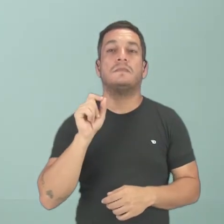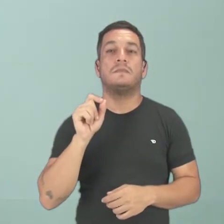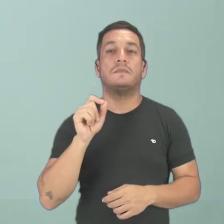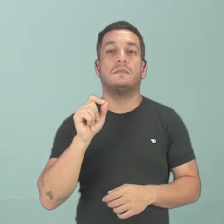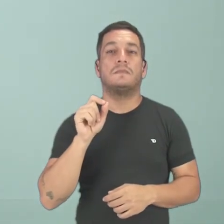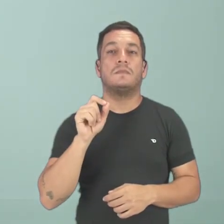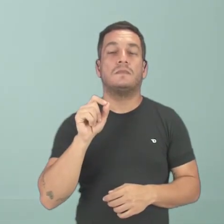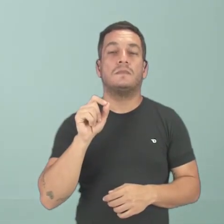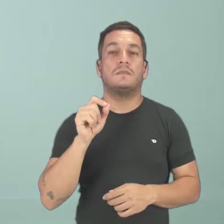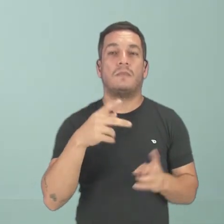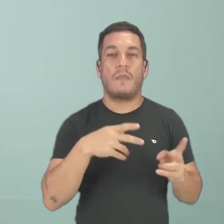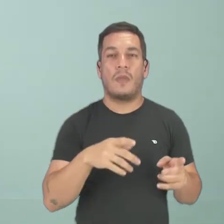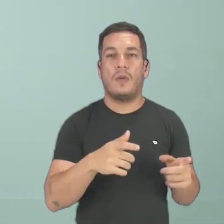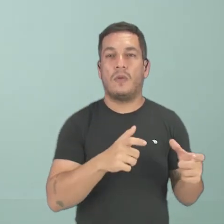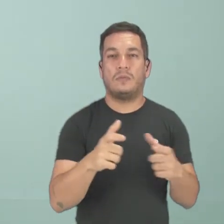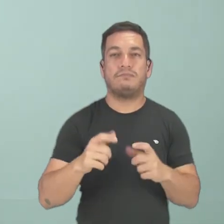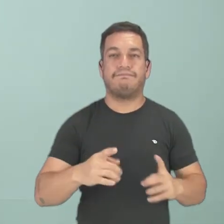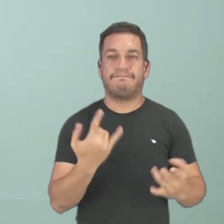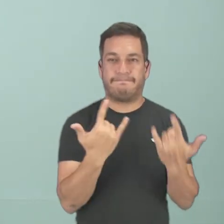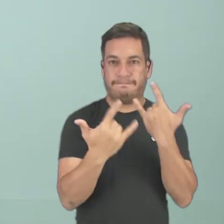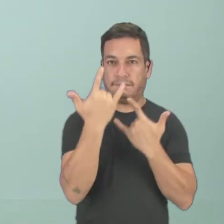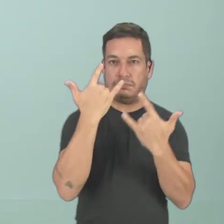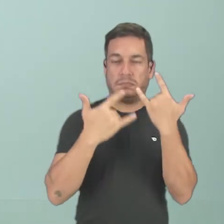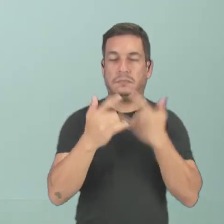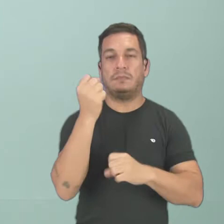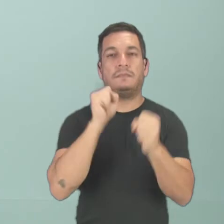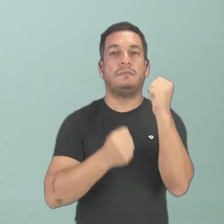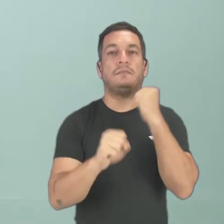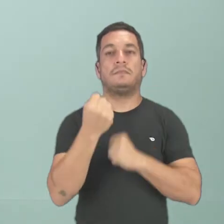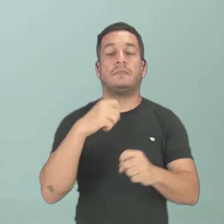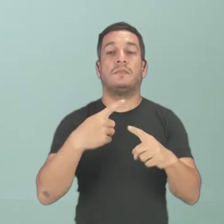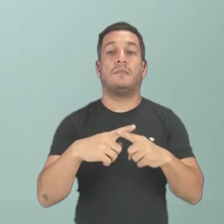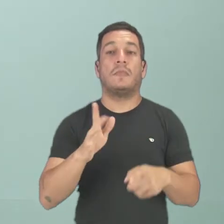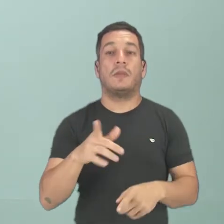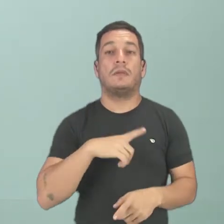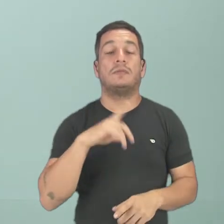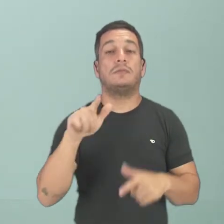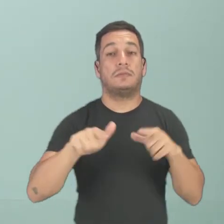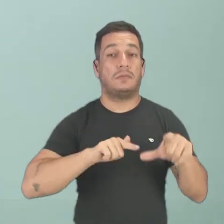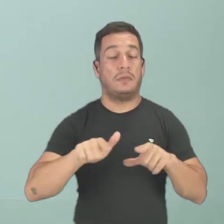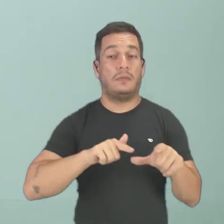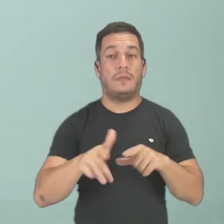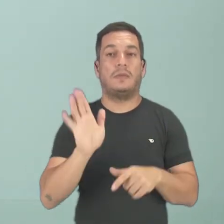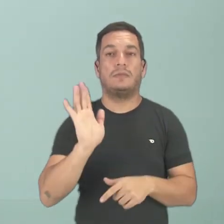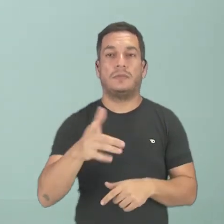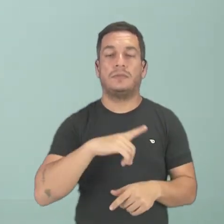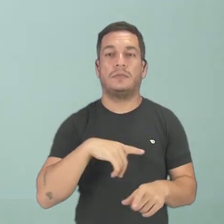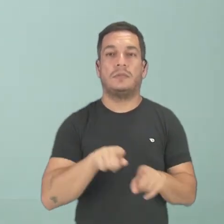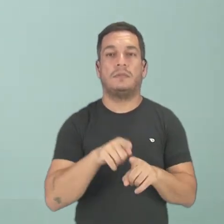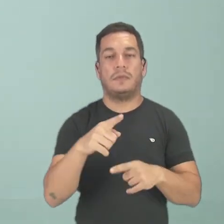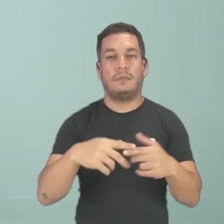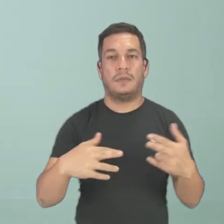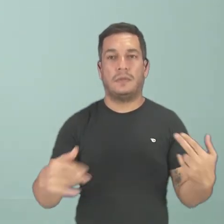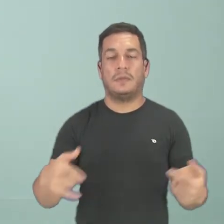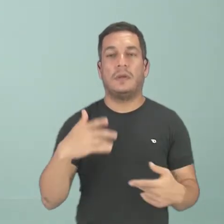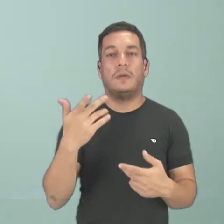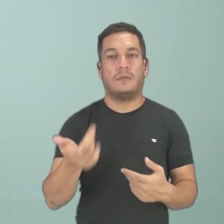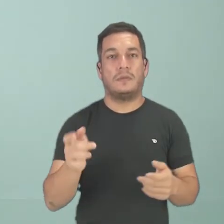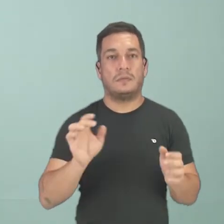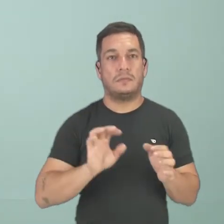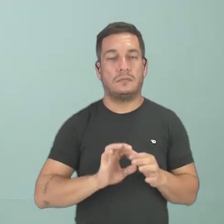os fatores de atração para a indústria. Por quê? Porque ela já tinha mão de obra, já tinha matéria-prima